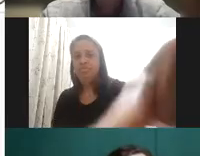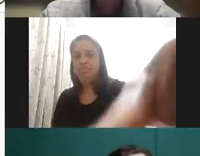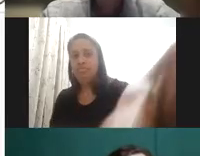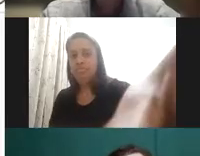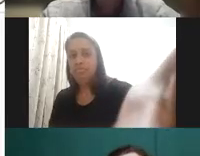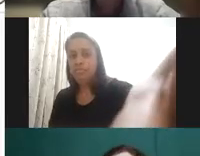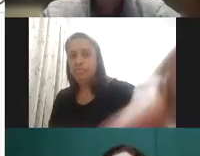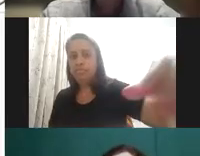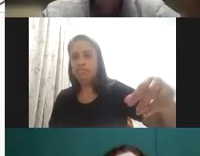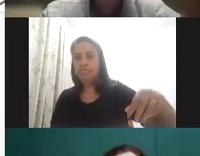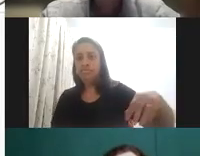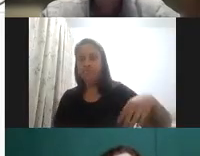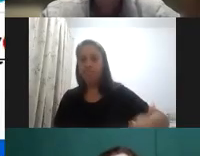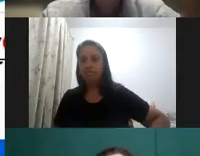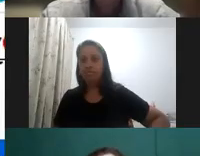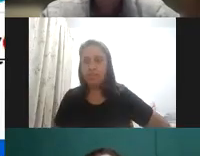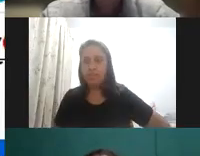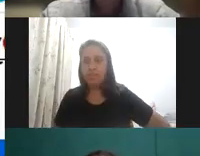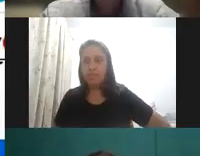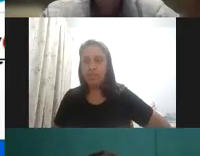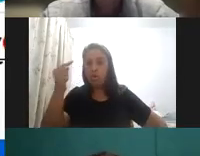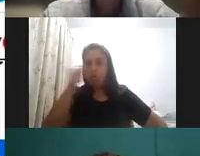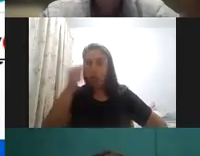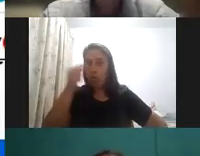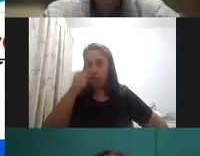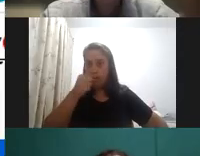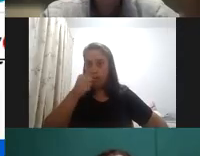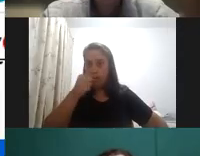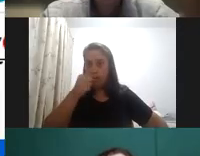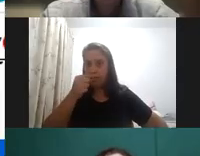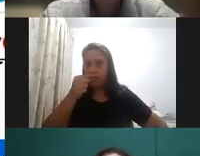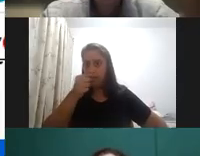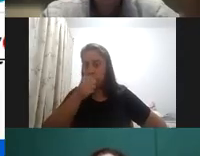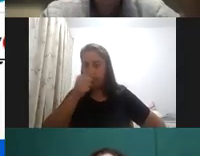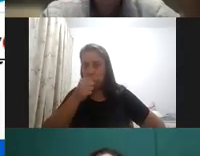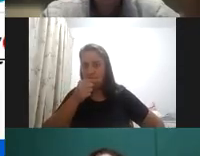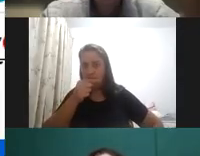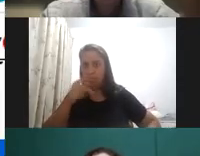Aqui, ó. No canal aqui, ó. Estão vendo agora?